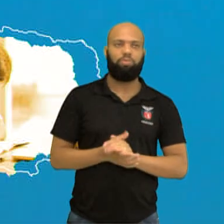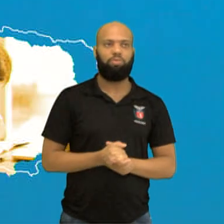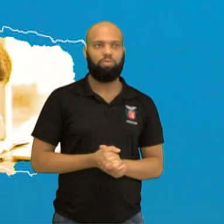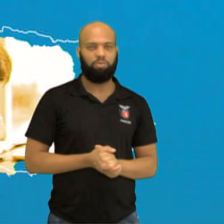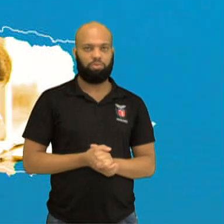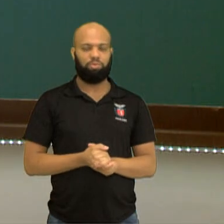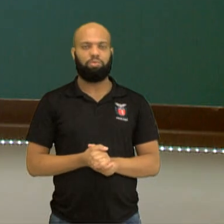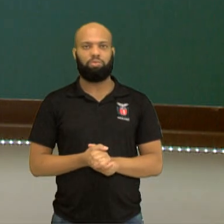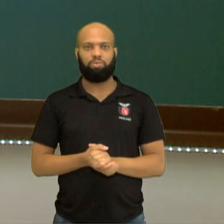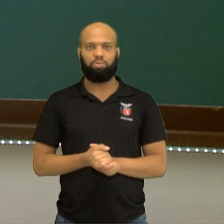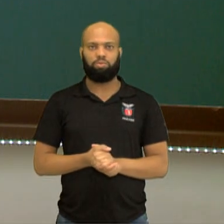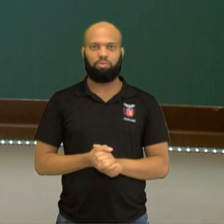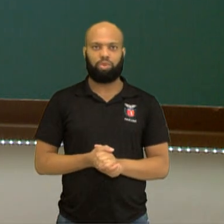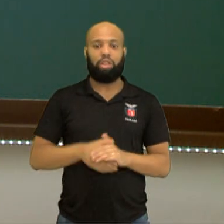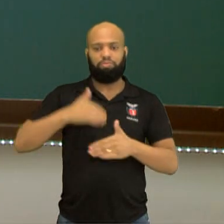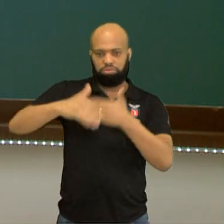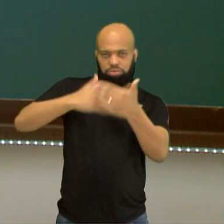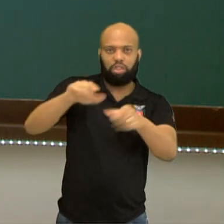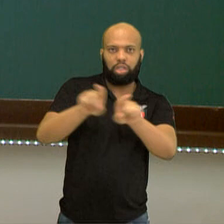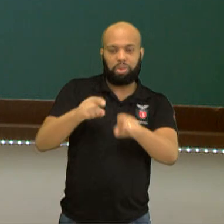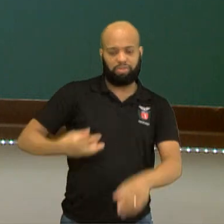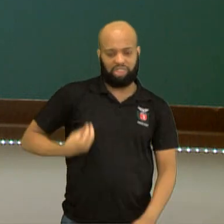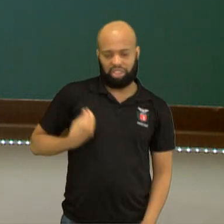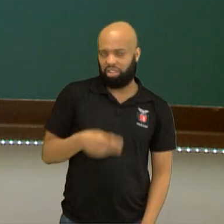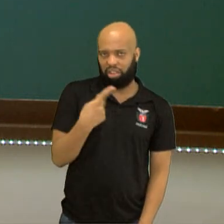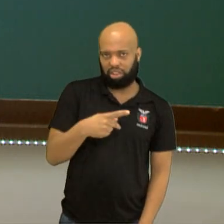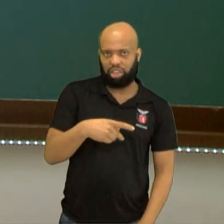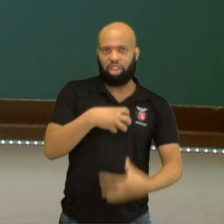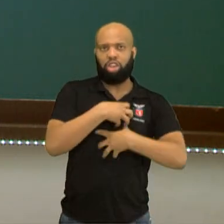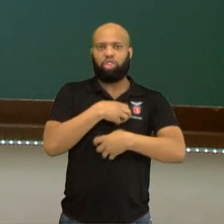que ocuparam ali, que desenvolveram sua vida, seus